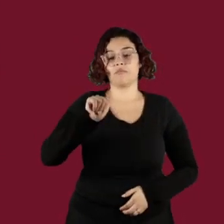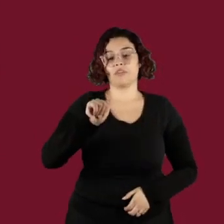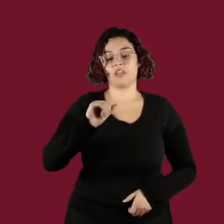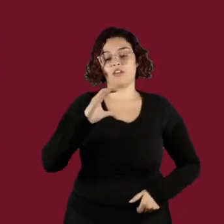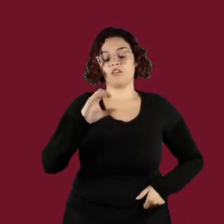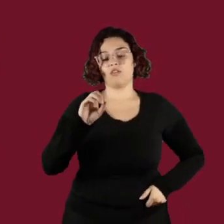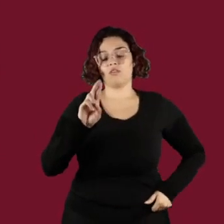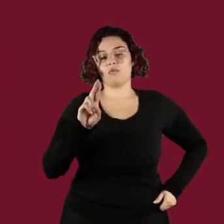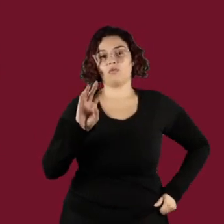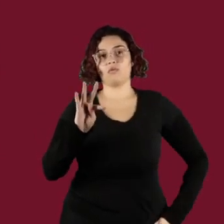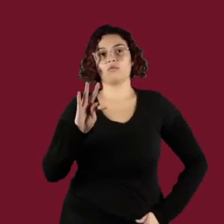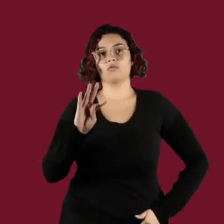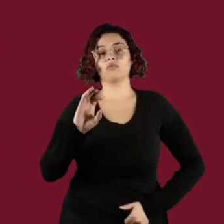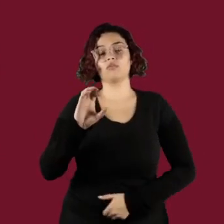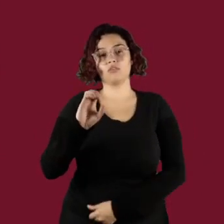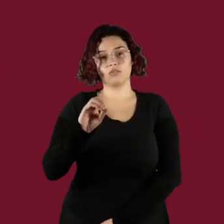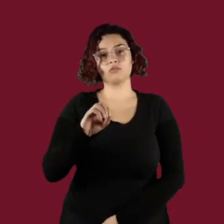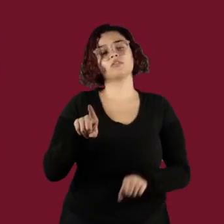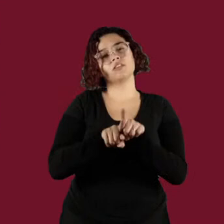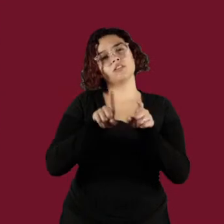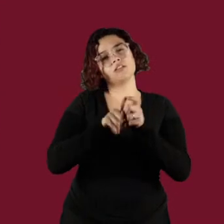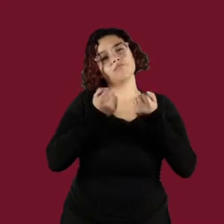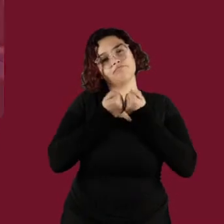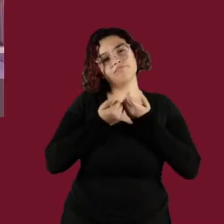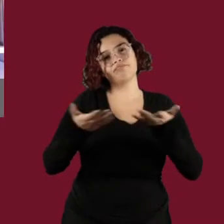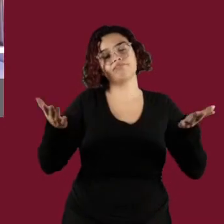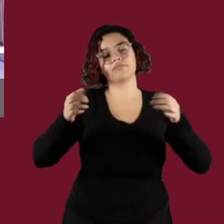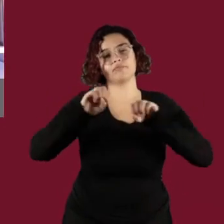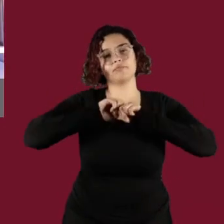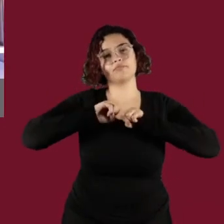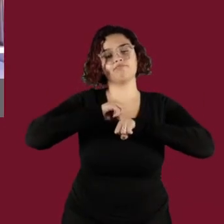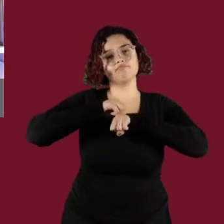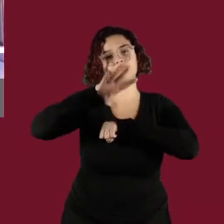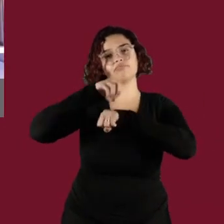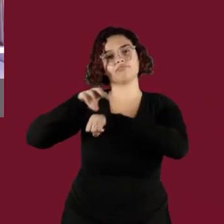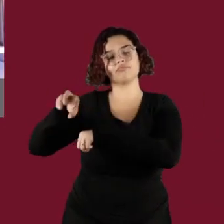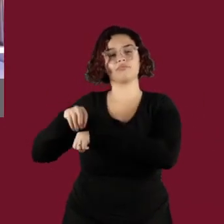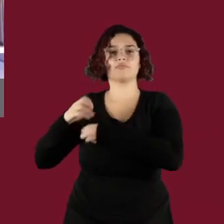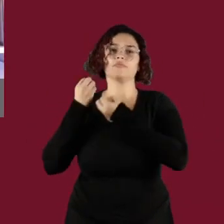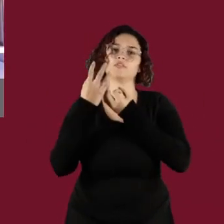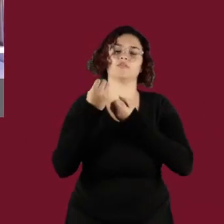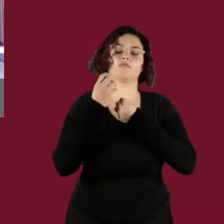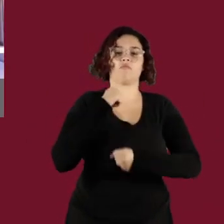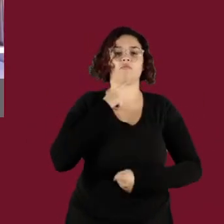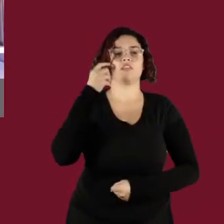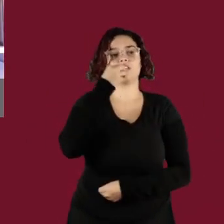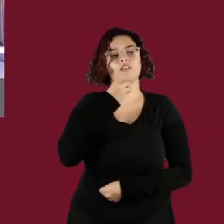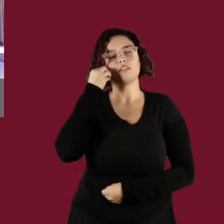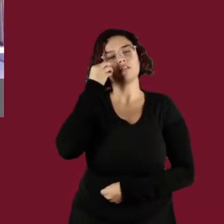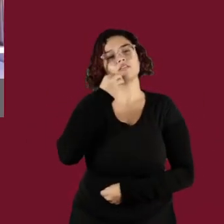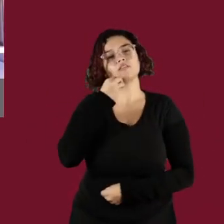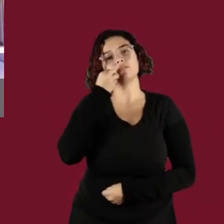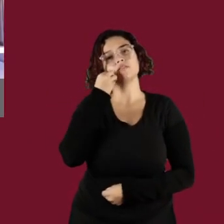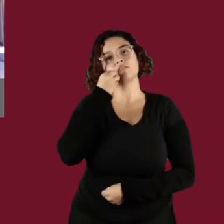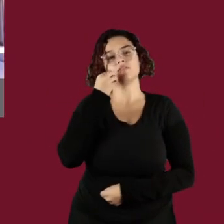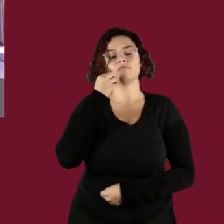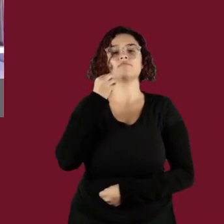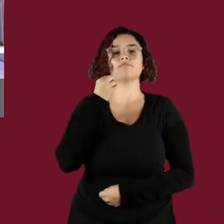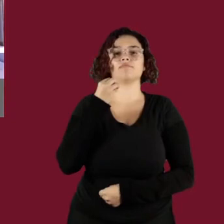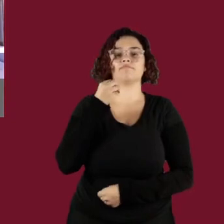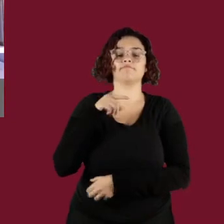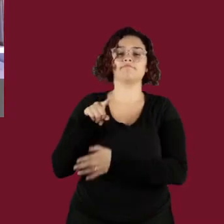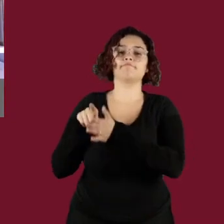vamos dizer, distribuidores da nossa informação, não é? Pela experiência que teve de cobertura, não